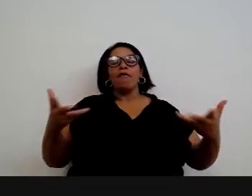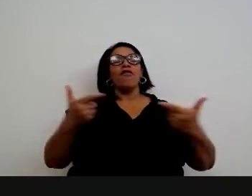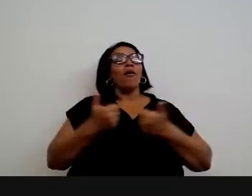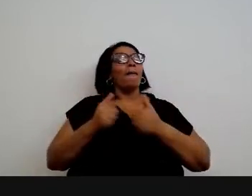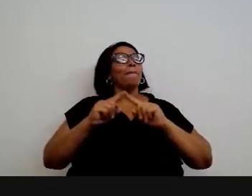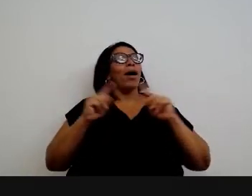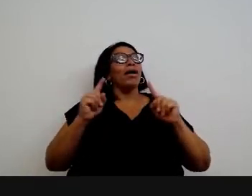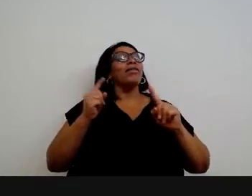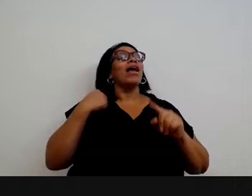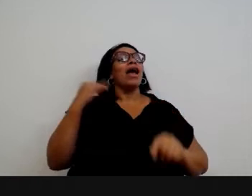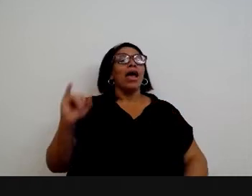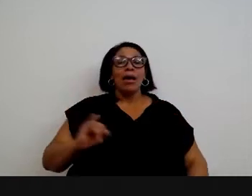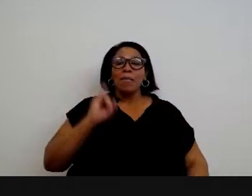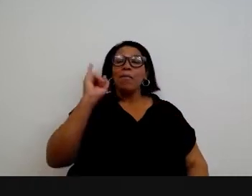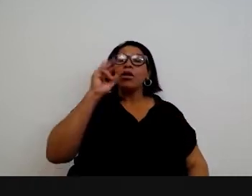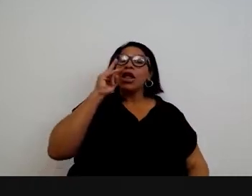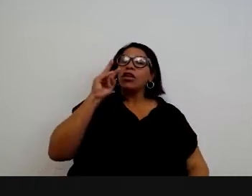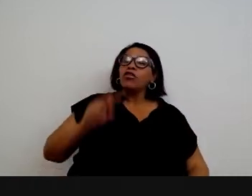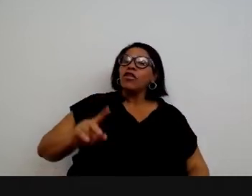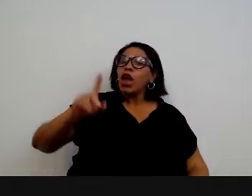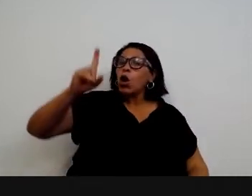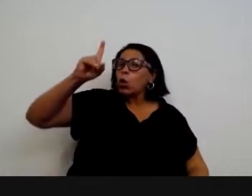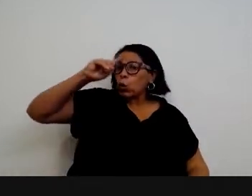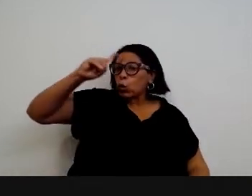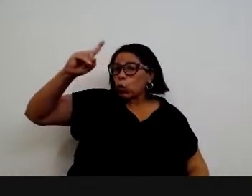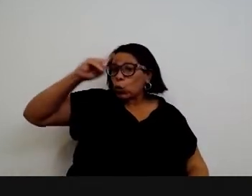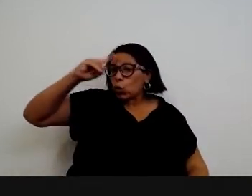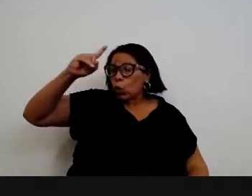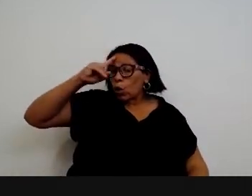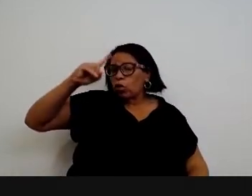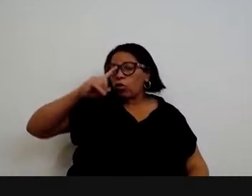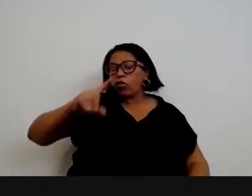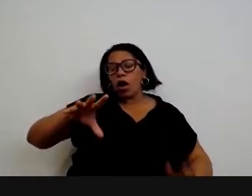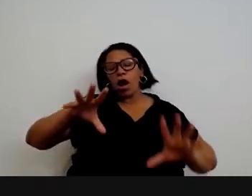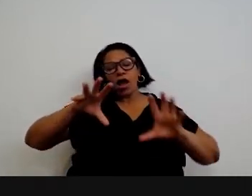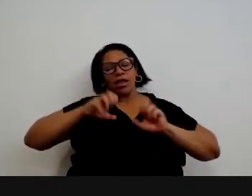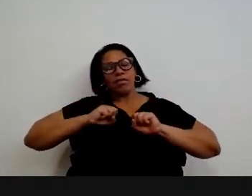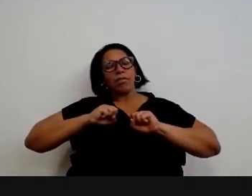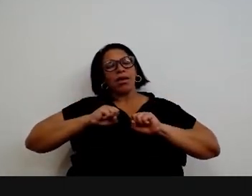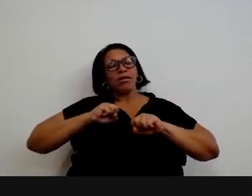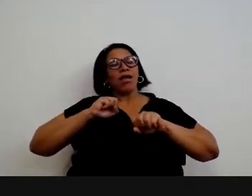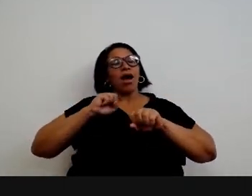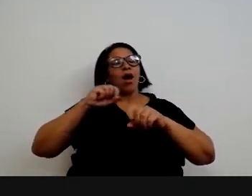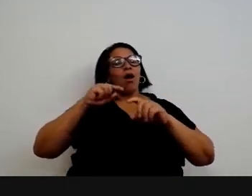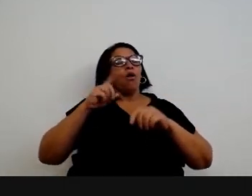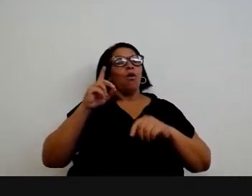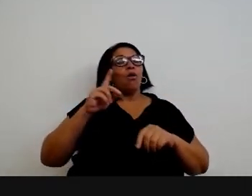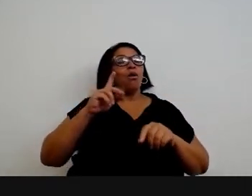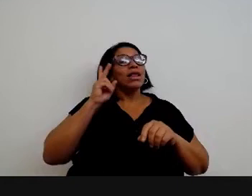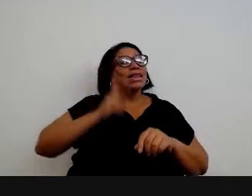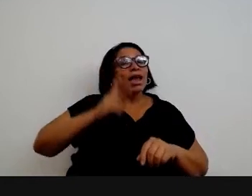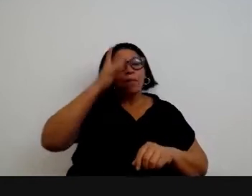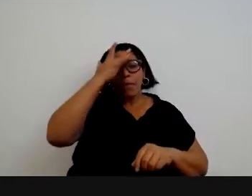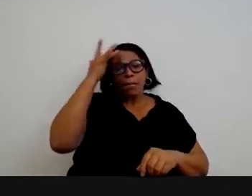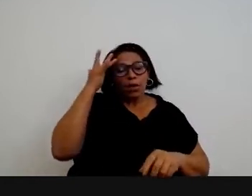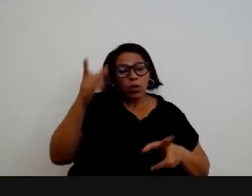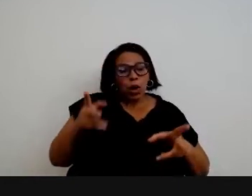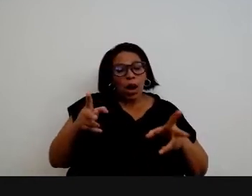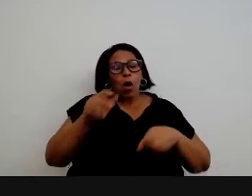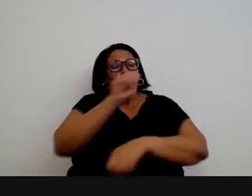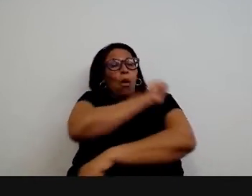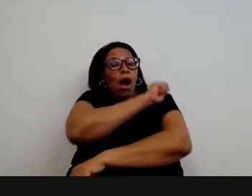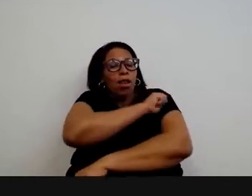no cotidiano, né? Eu preciso acolher esse menino na sua individualidade para que ele consiga se